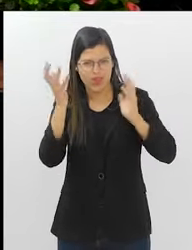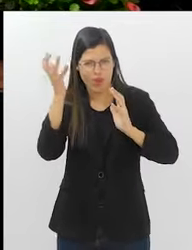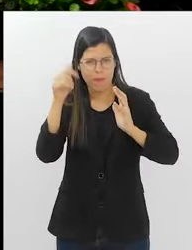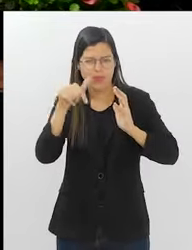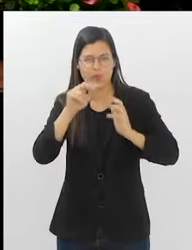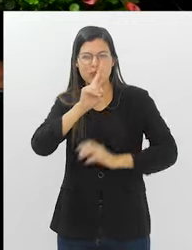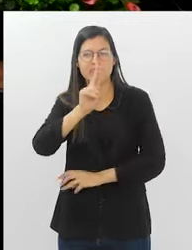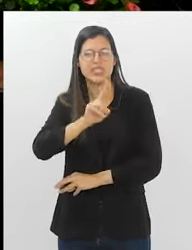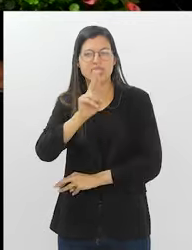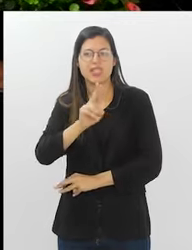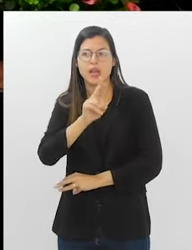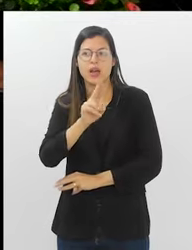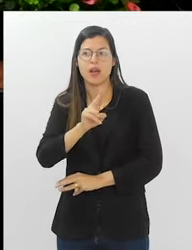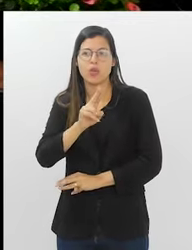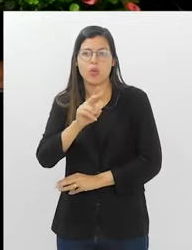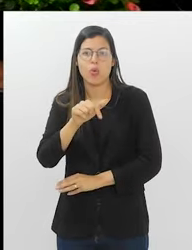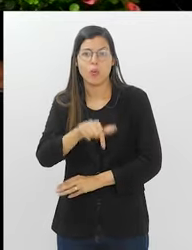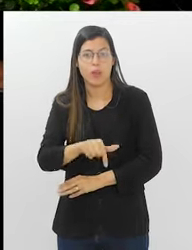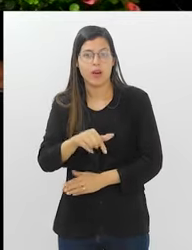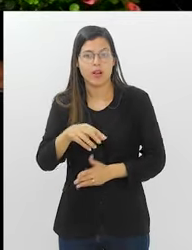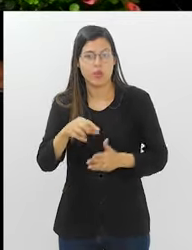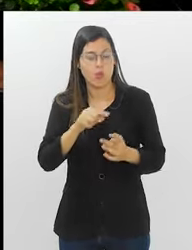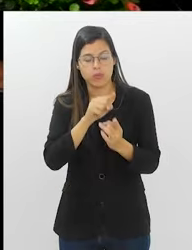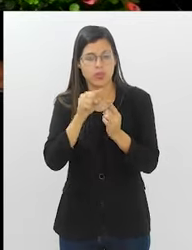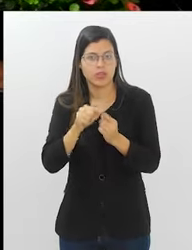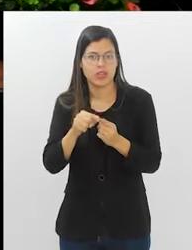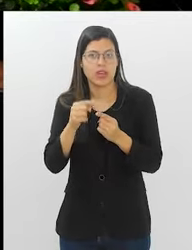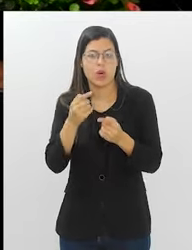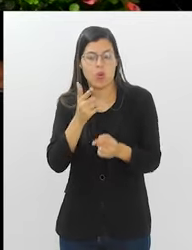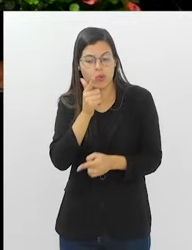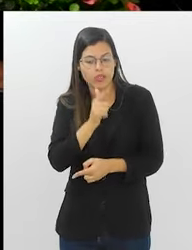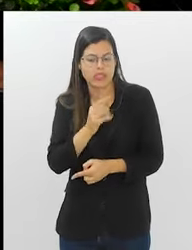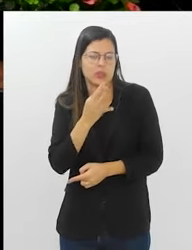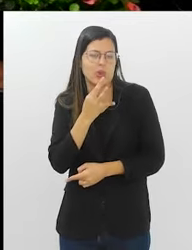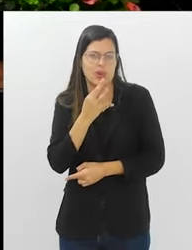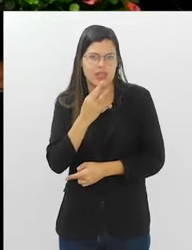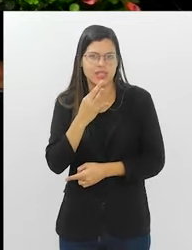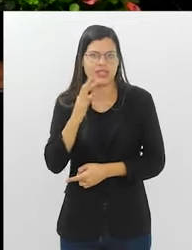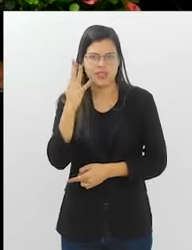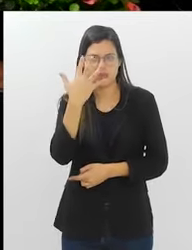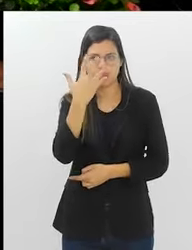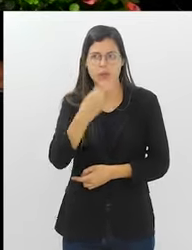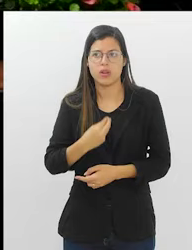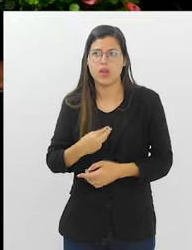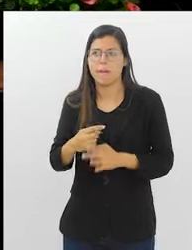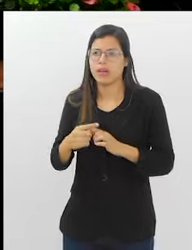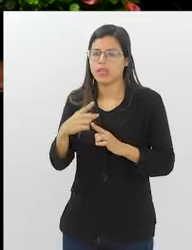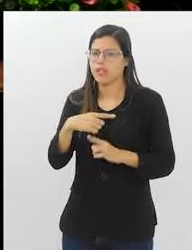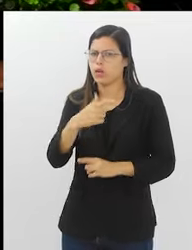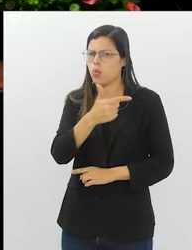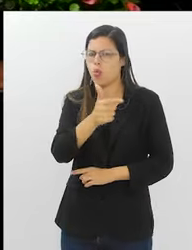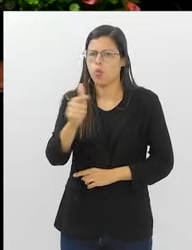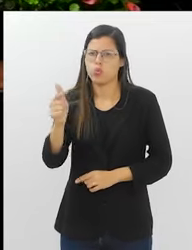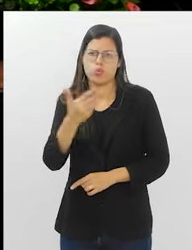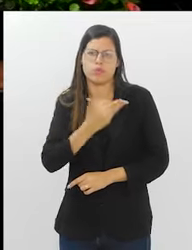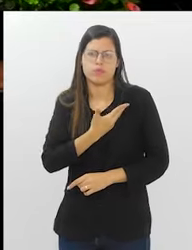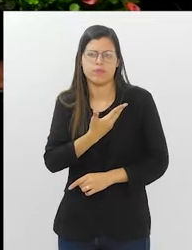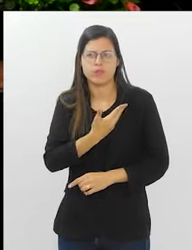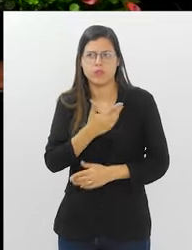para levar ela àquela questão. Mas a gente encontra outro colega de trabalho